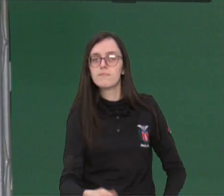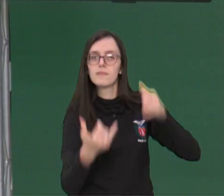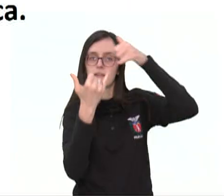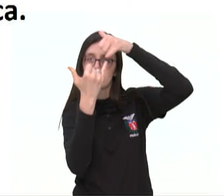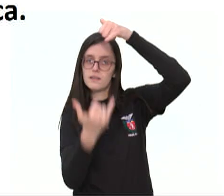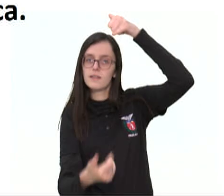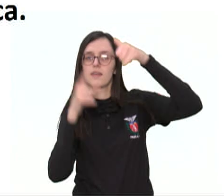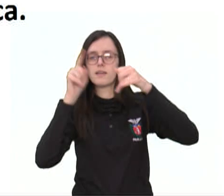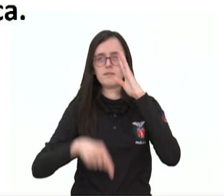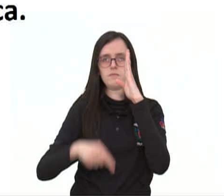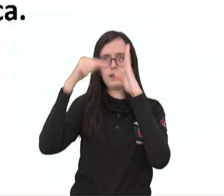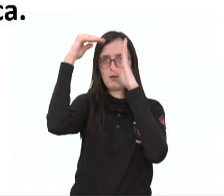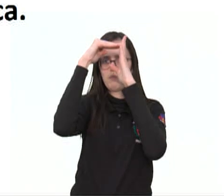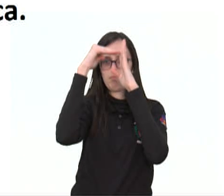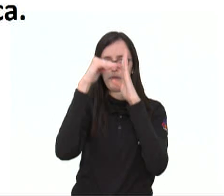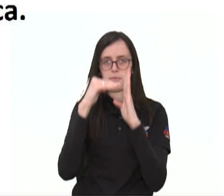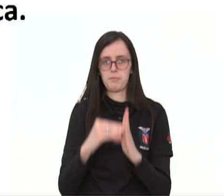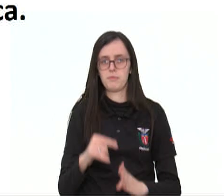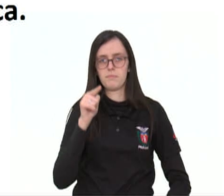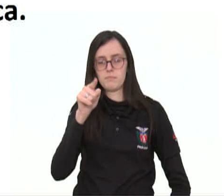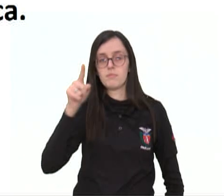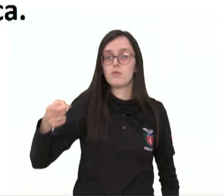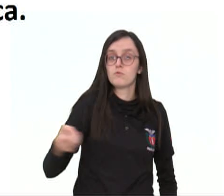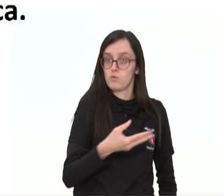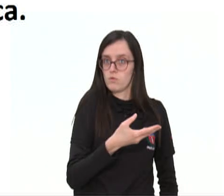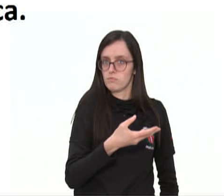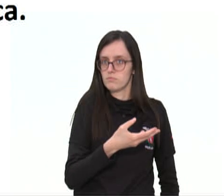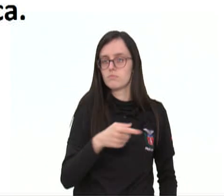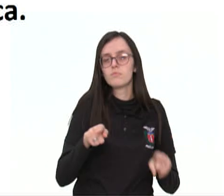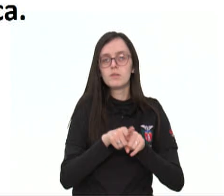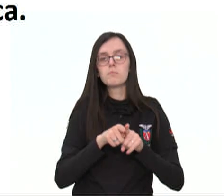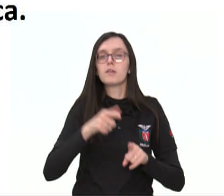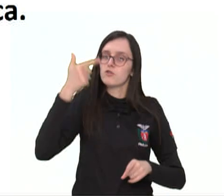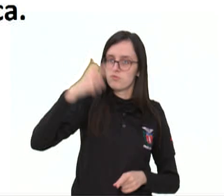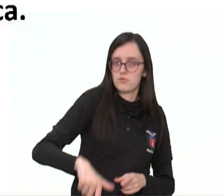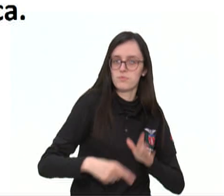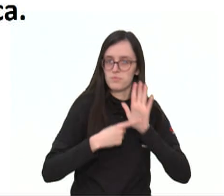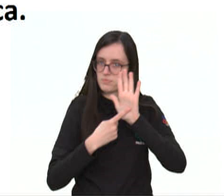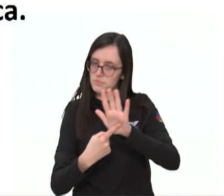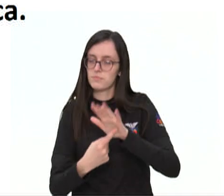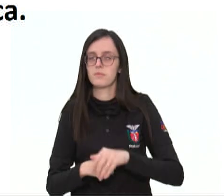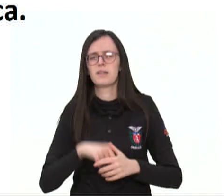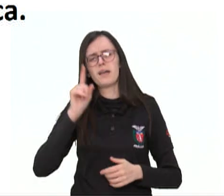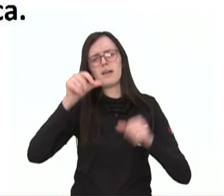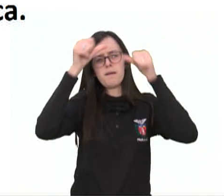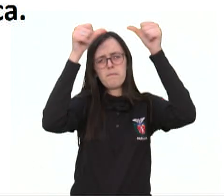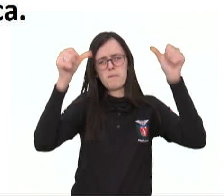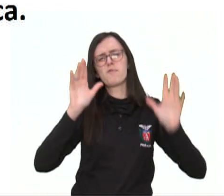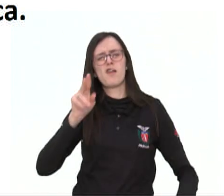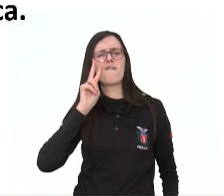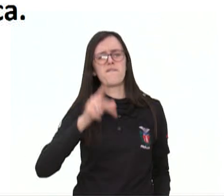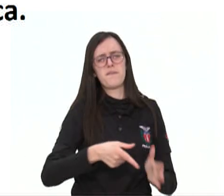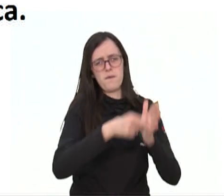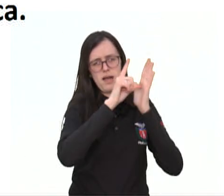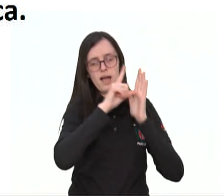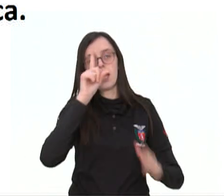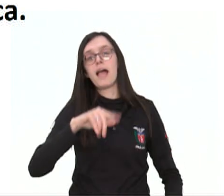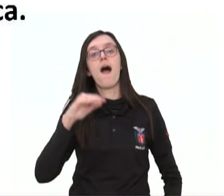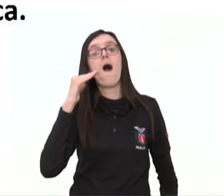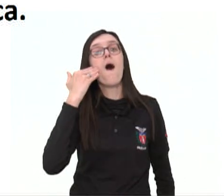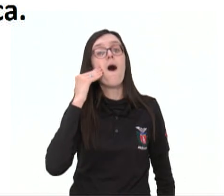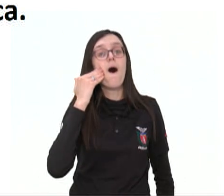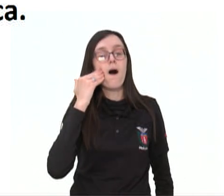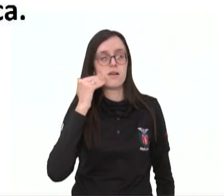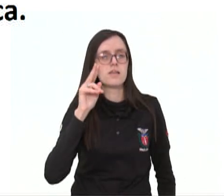Tratado de Tordesilhas, novamente. Esse mapa você já viu ele muito parecido antes. Em